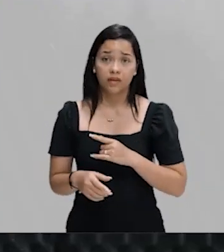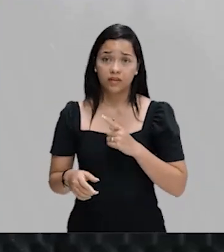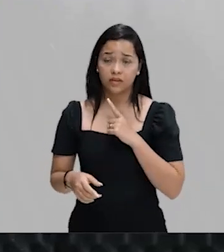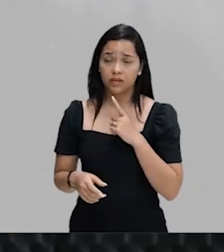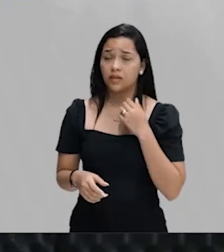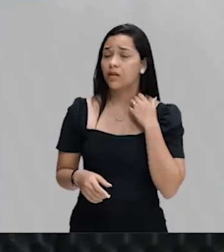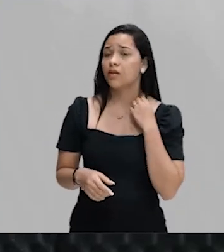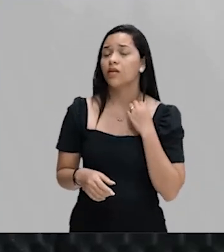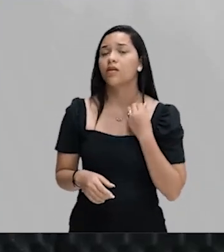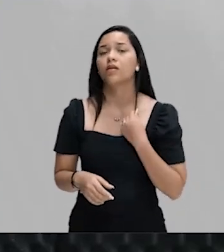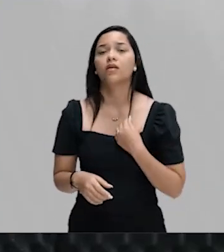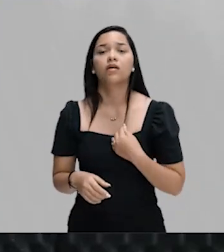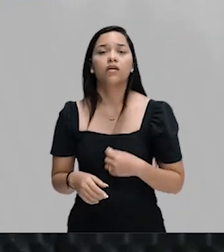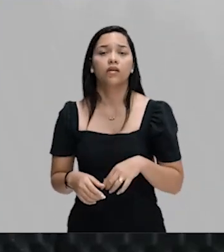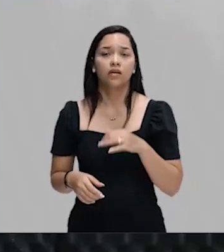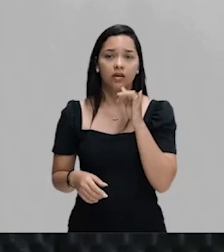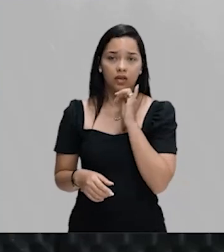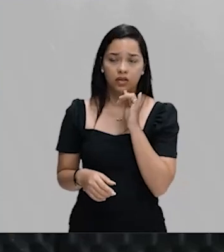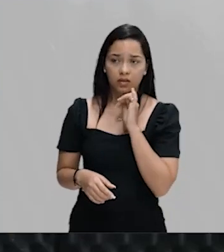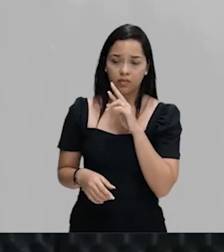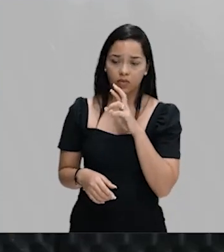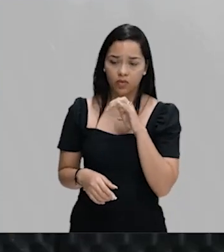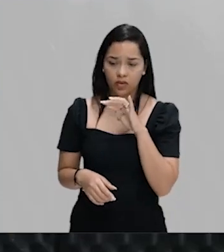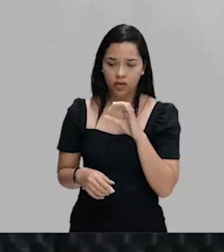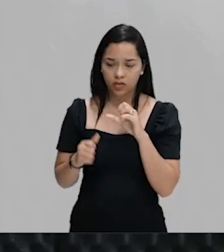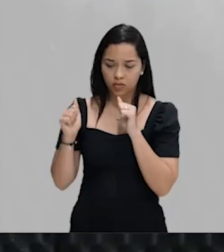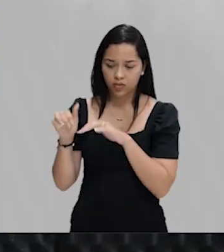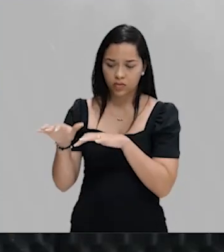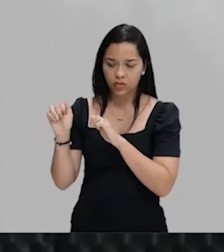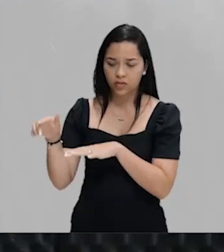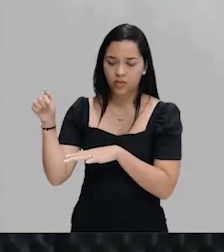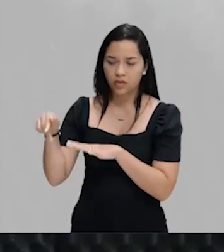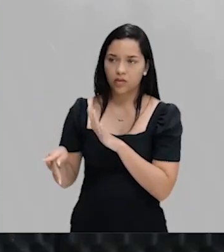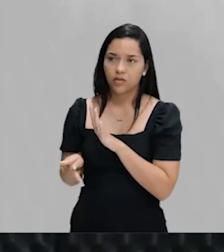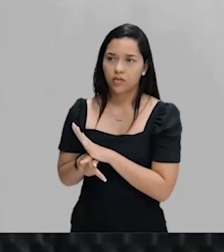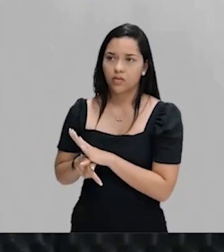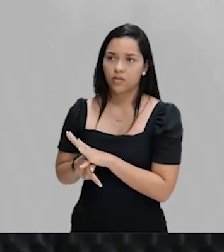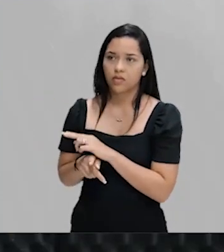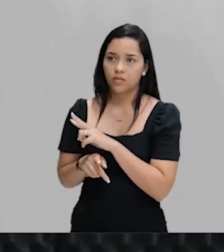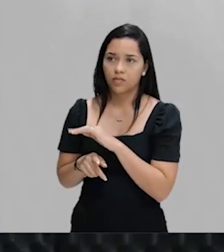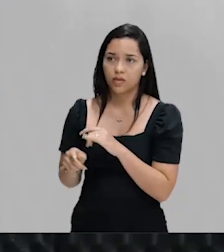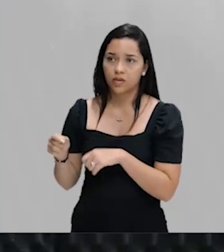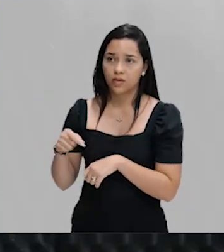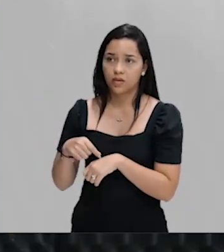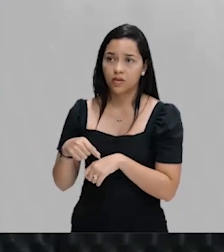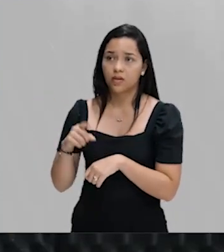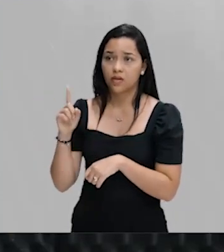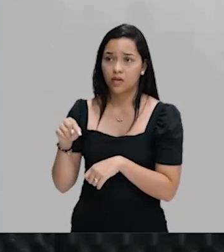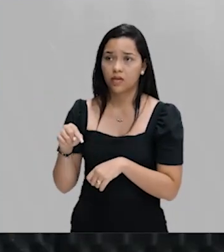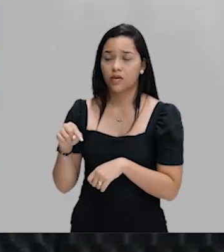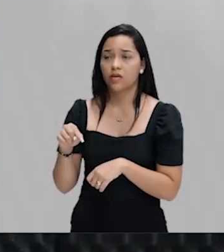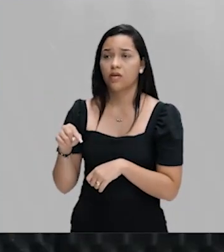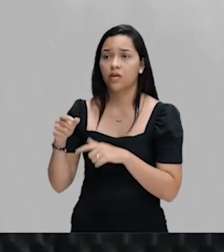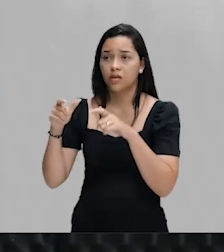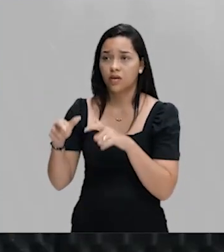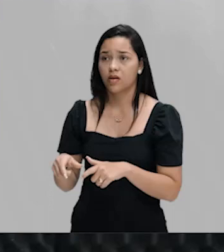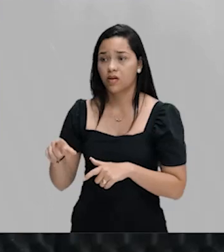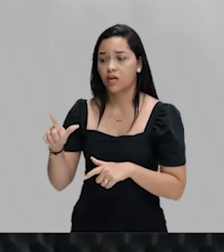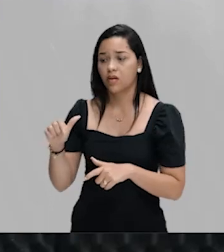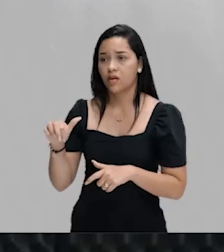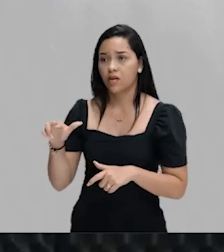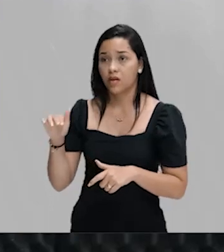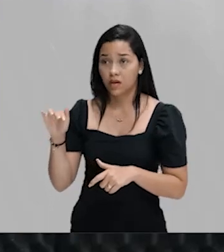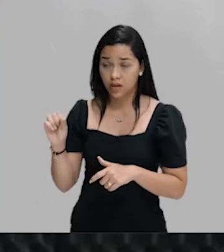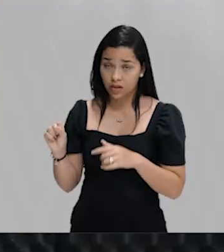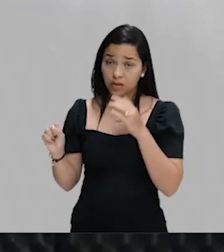entre esses países, mas, por exemplo, o Reino Unido, ele fazia parte da União Europeia, mas a moeda oficial dele ainda era a sua moeda local, a libra